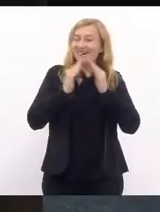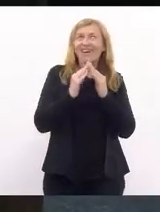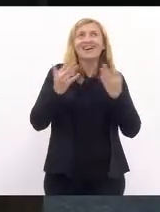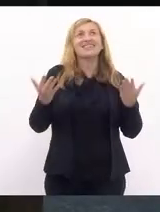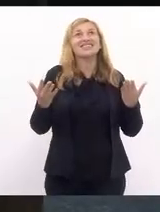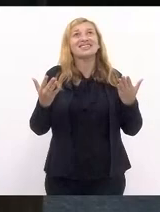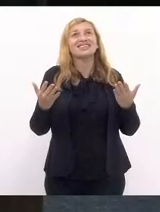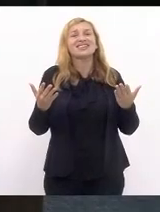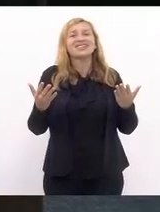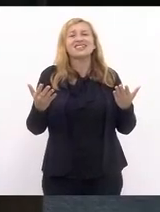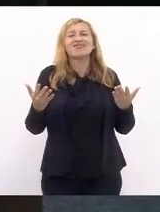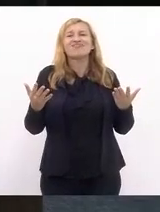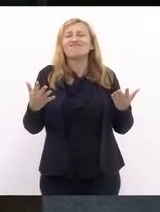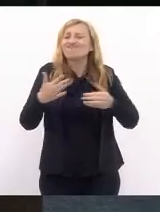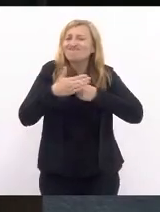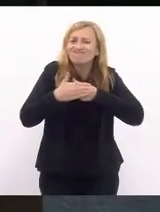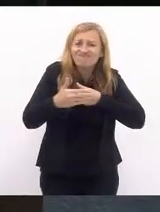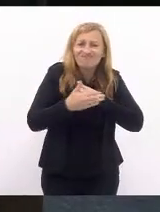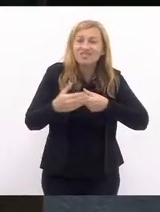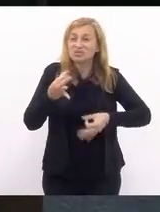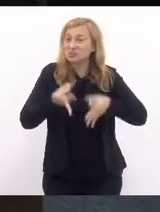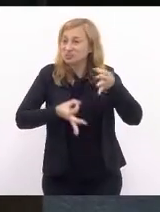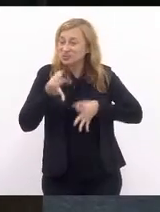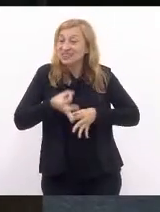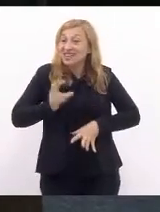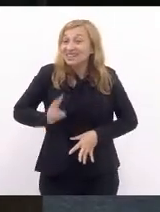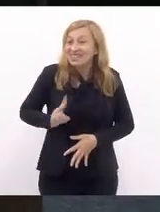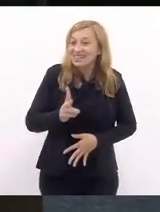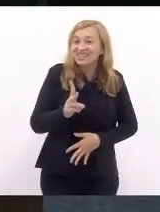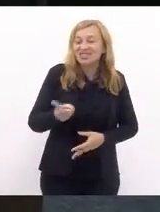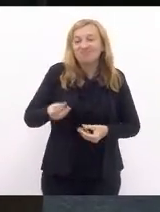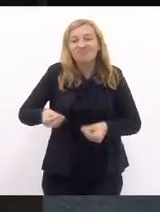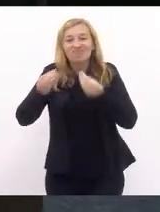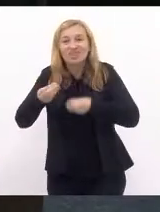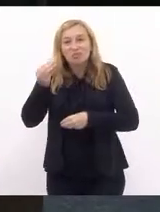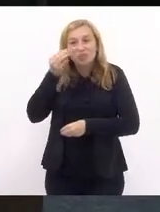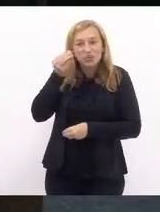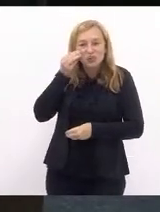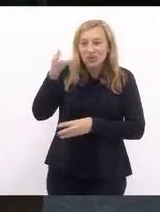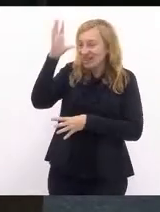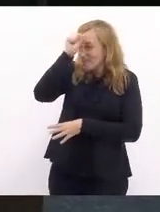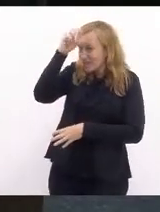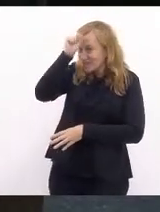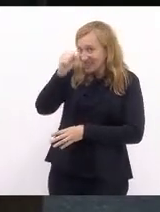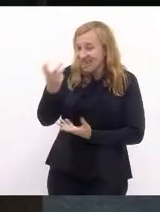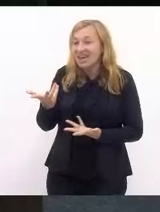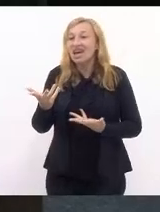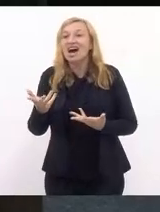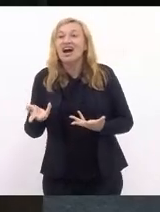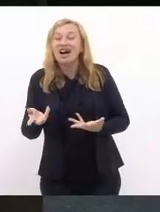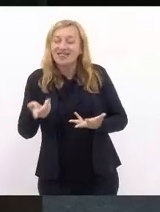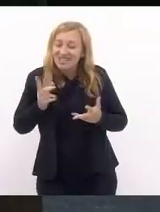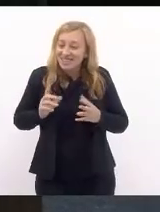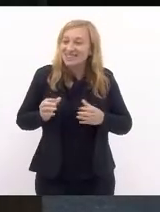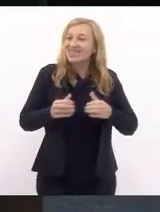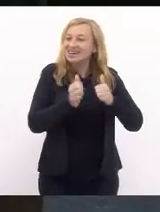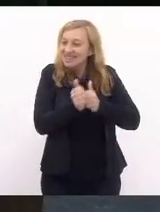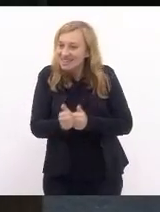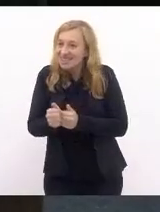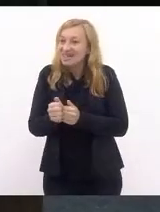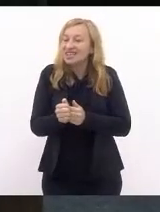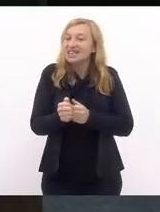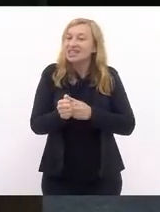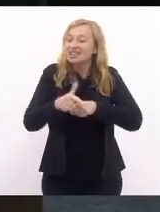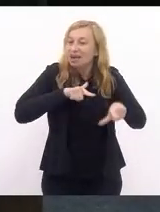é de maneira tão carinhosa justa sempre dando oportunidade da gente aprender da gente poder caminhada a gente